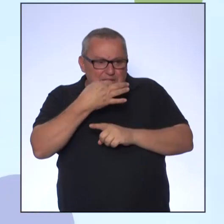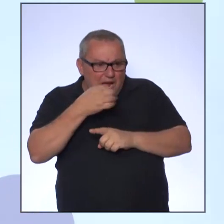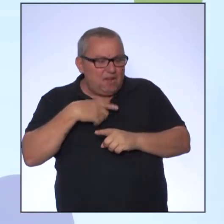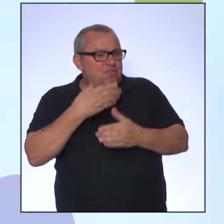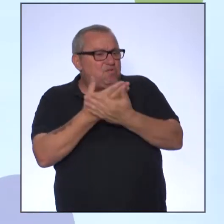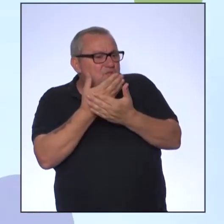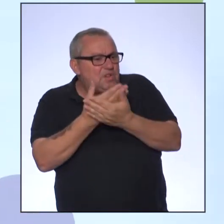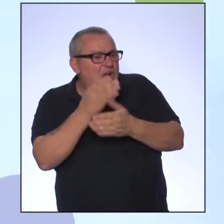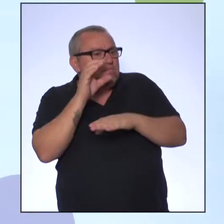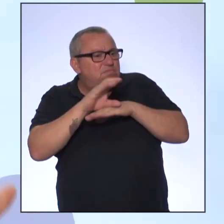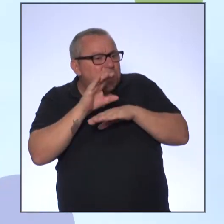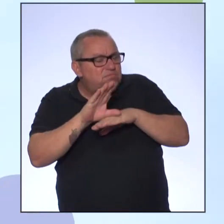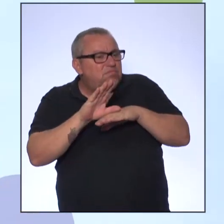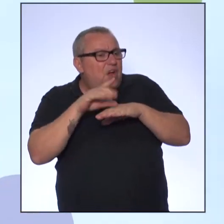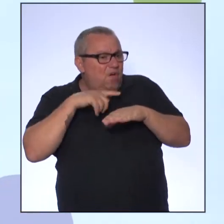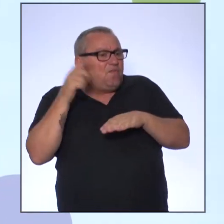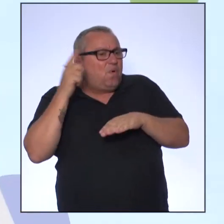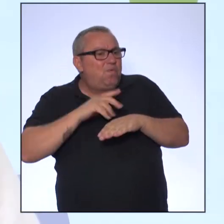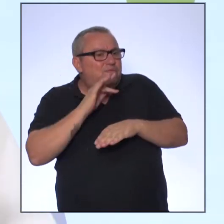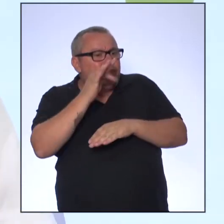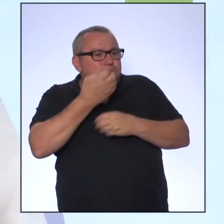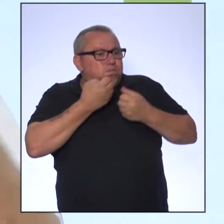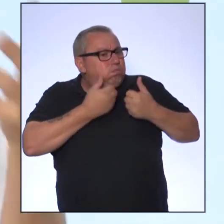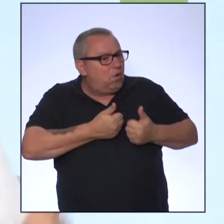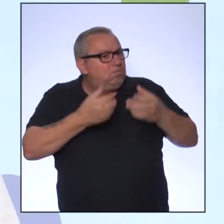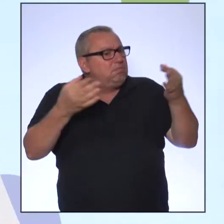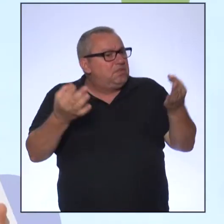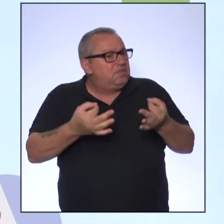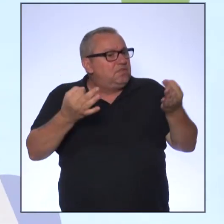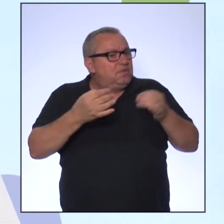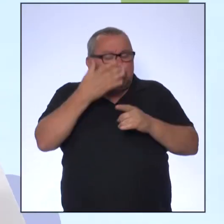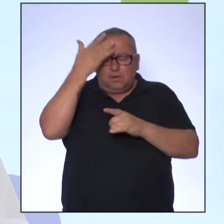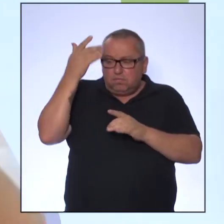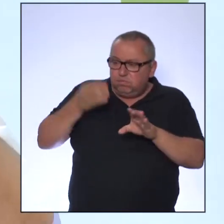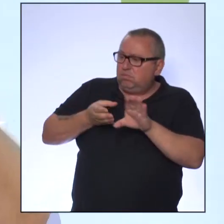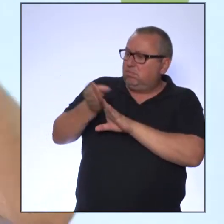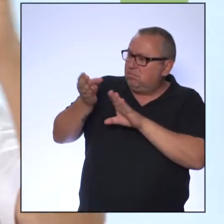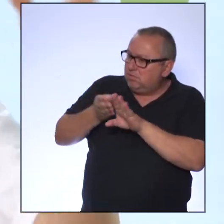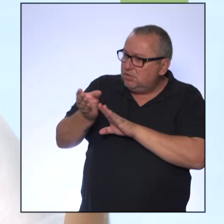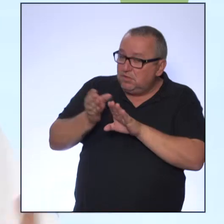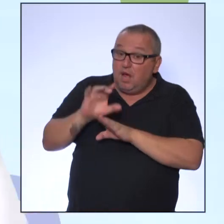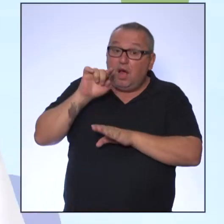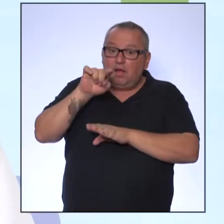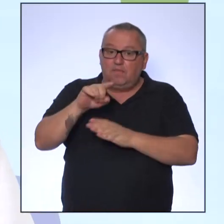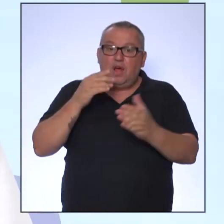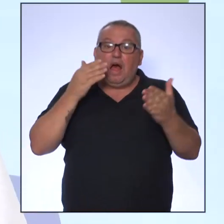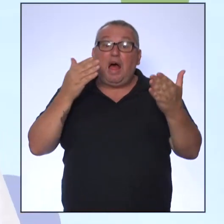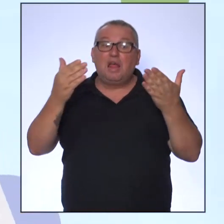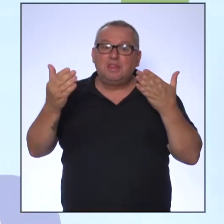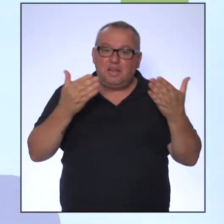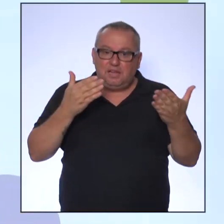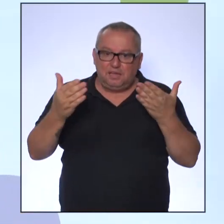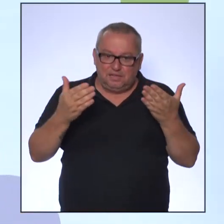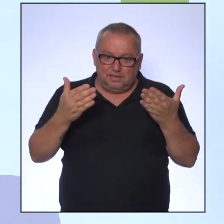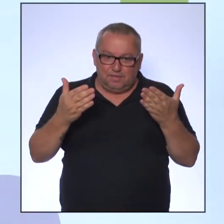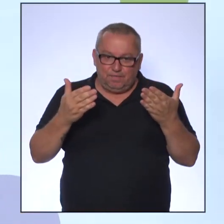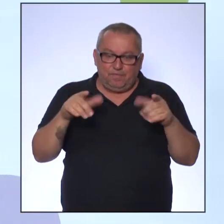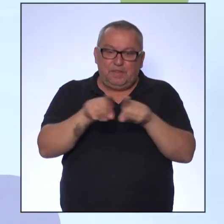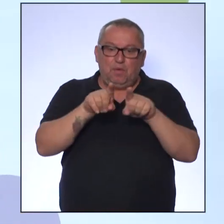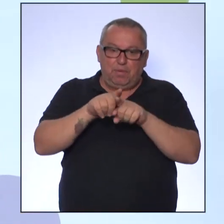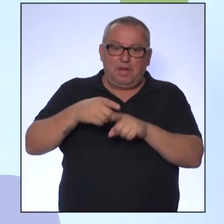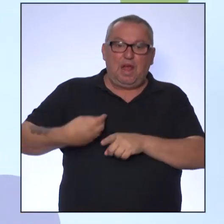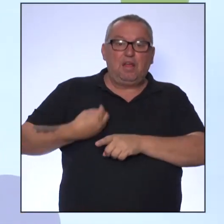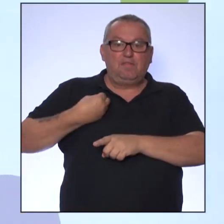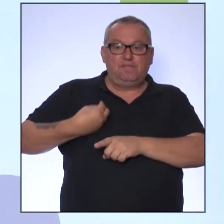isso? E leve em conta todas as considerações das pessoas para que você construa um repertório. As vivências também